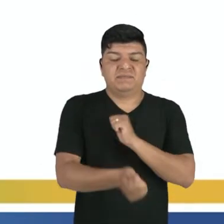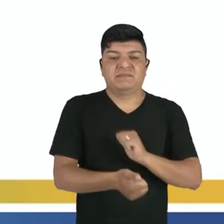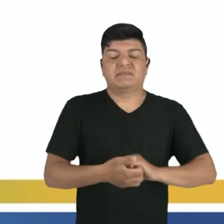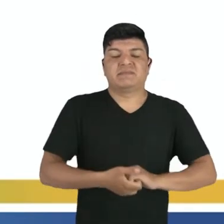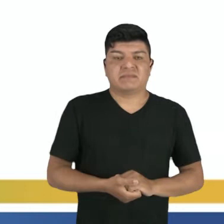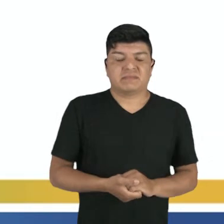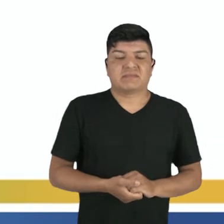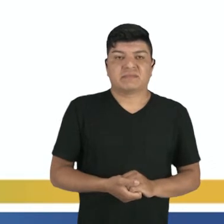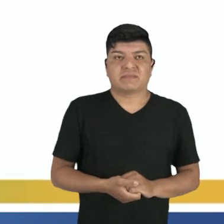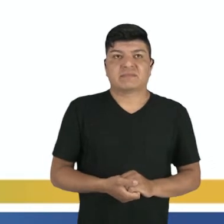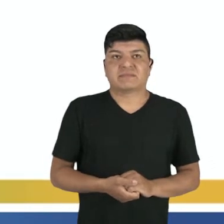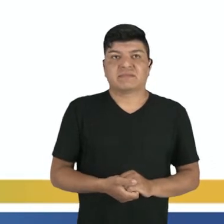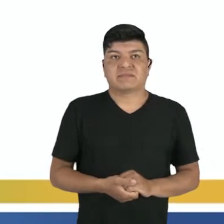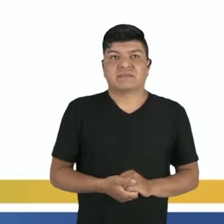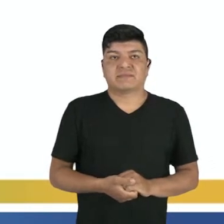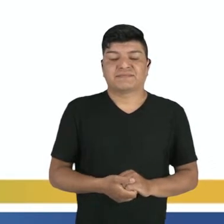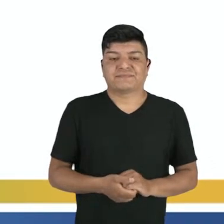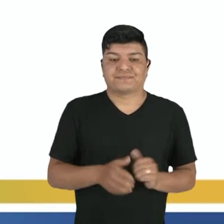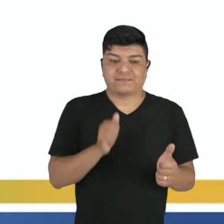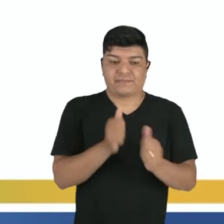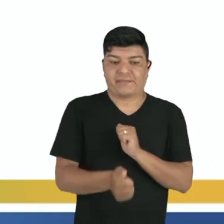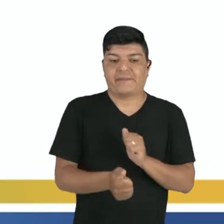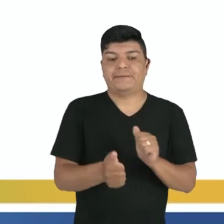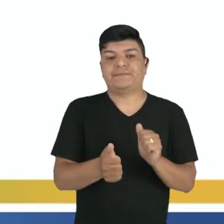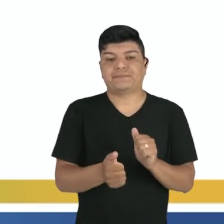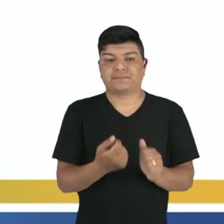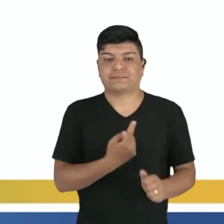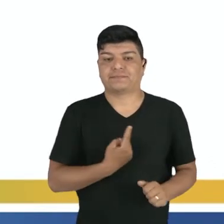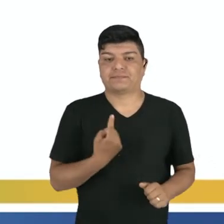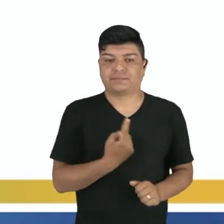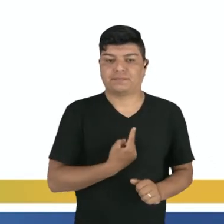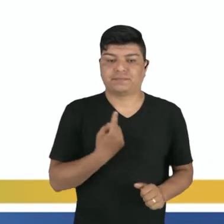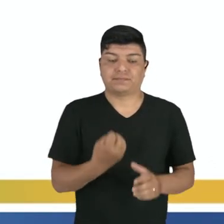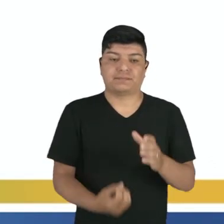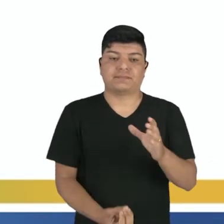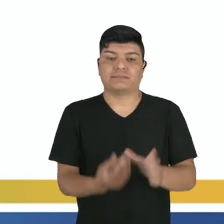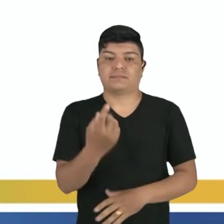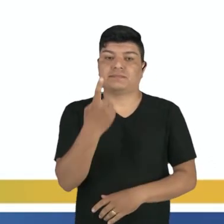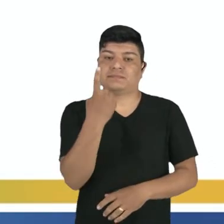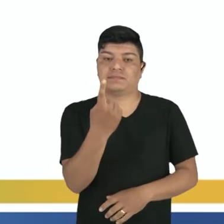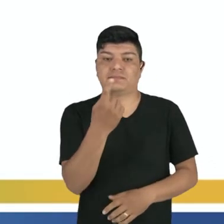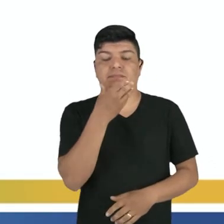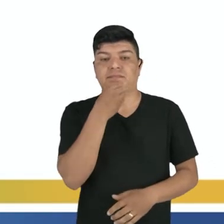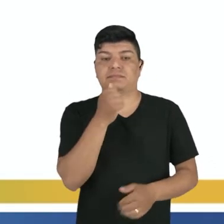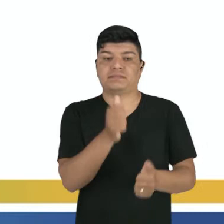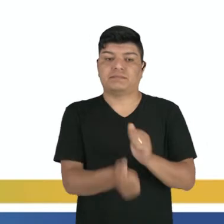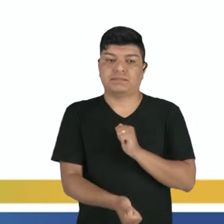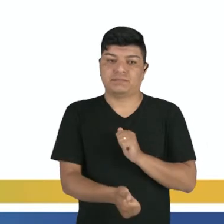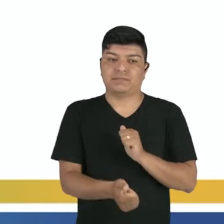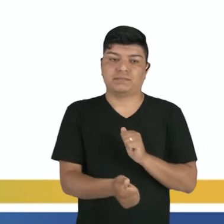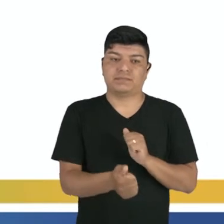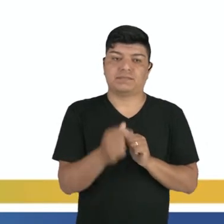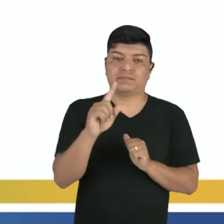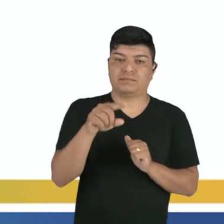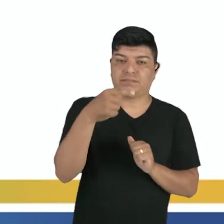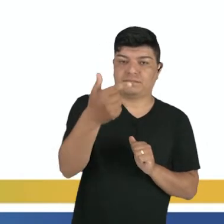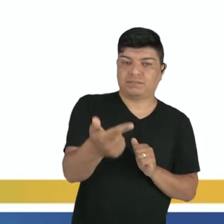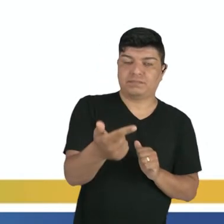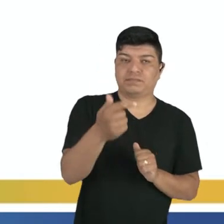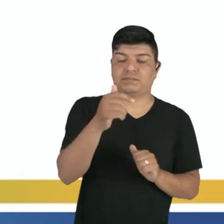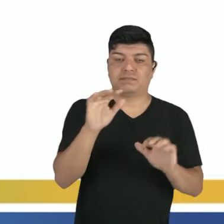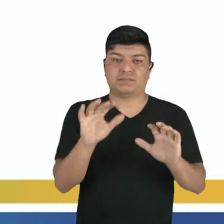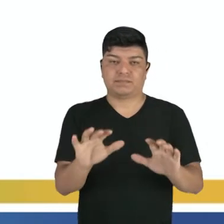coletivos os esportes individuais são modalidades nas quais o jogo é formado por um atleta em uma posição a outra